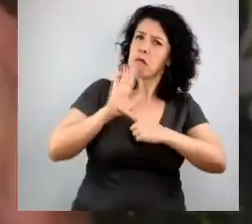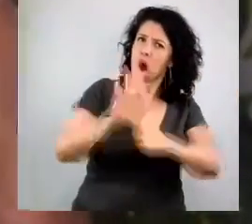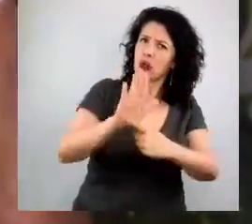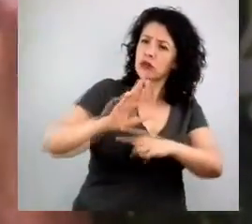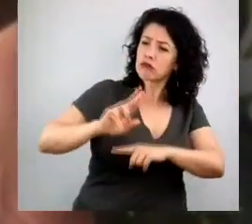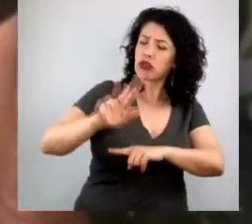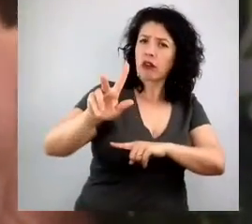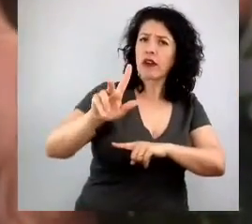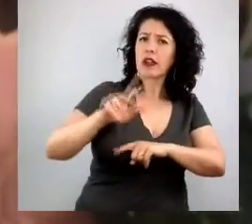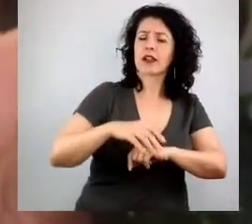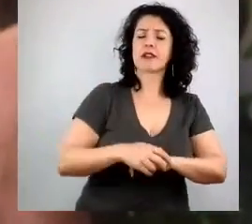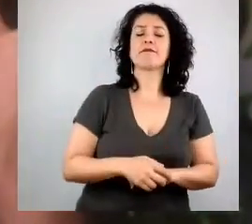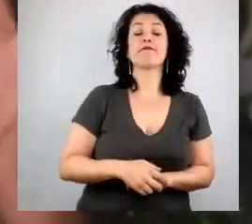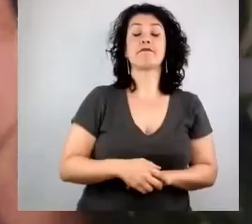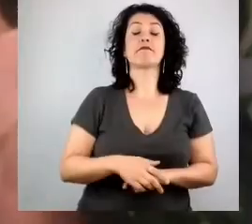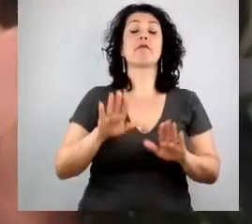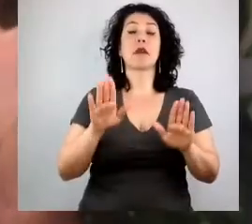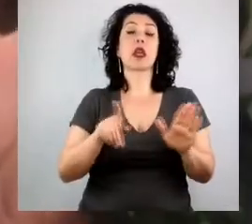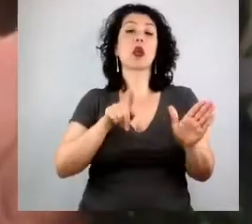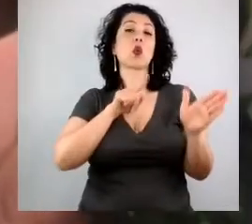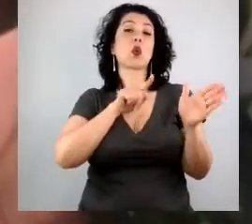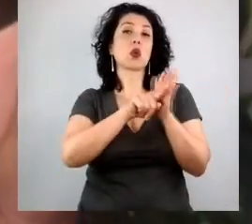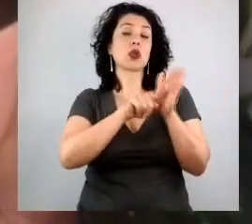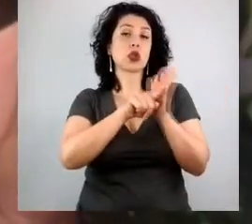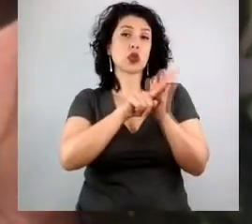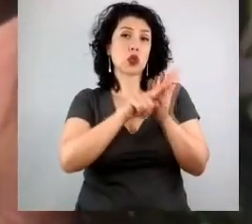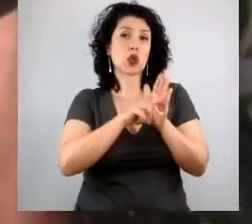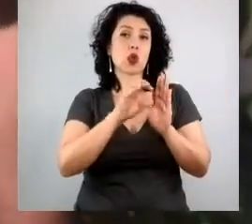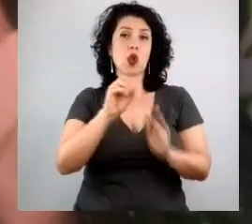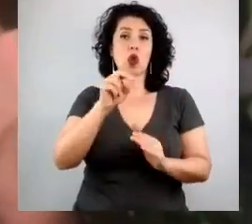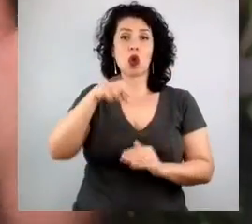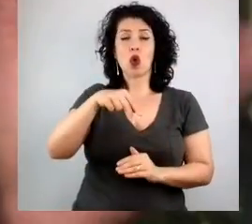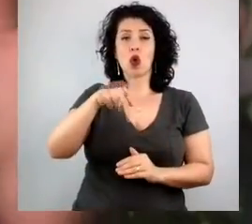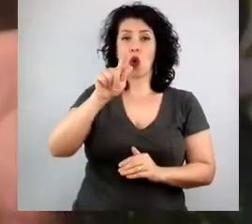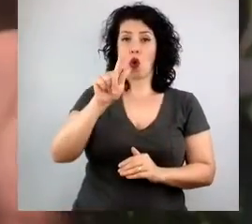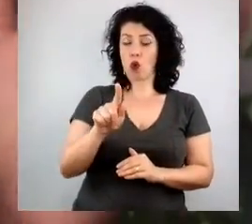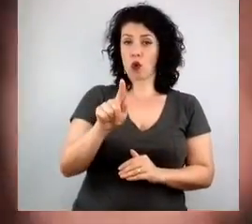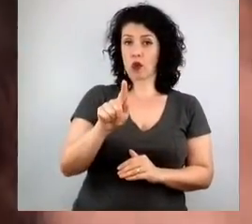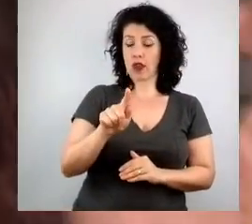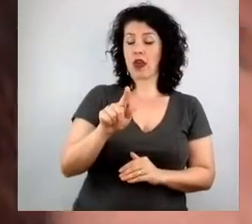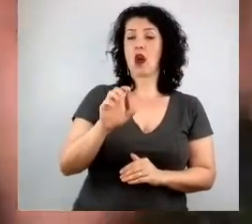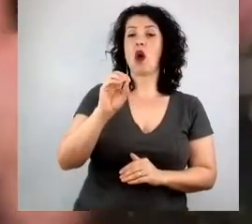Segundo estudos da ONG britânica Oxfam, apenas em